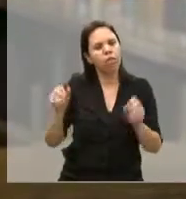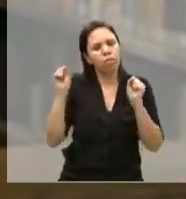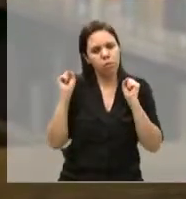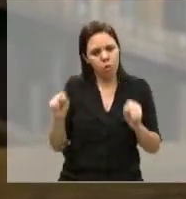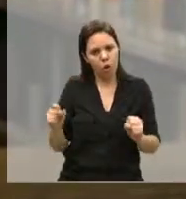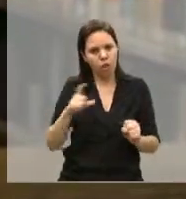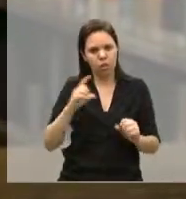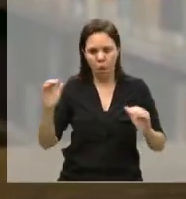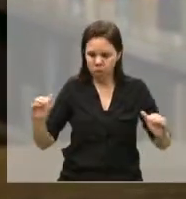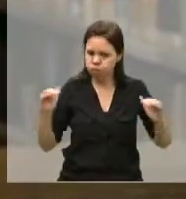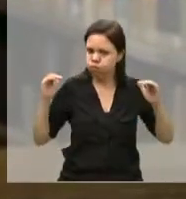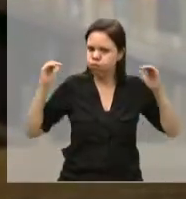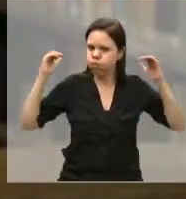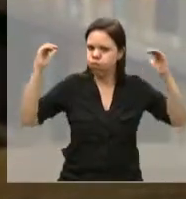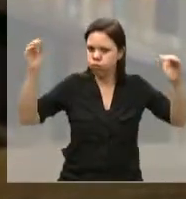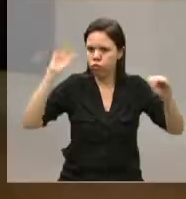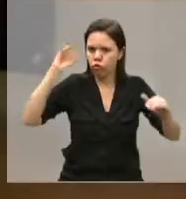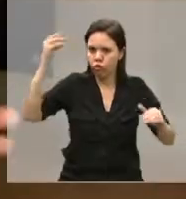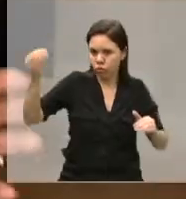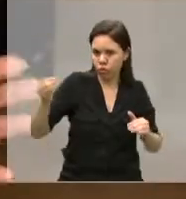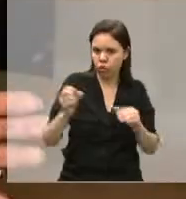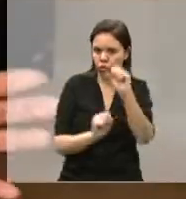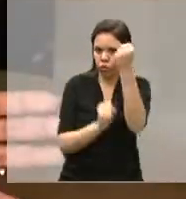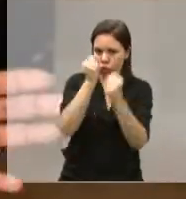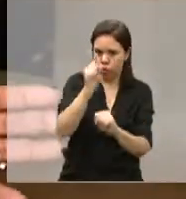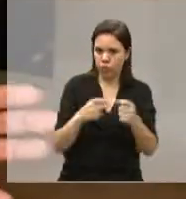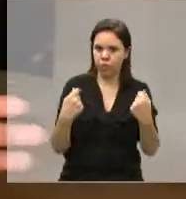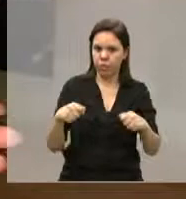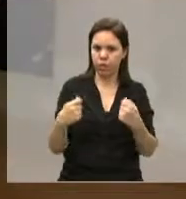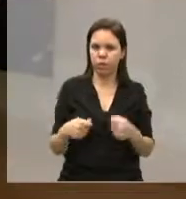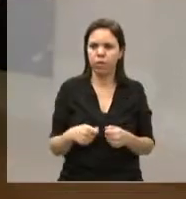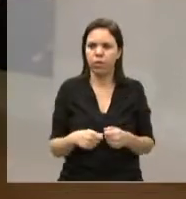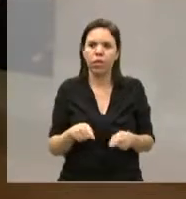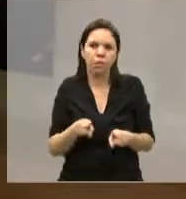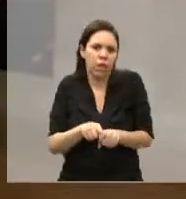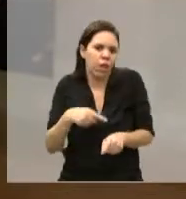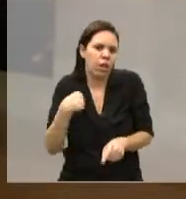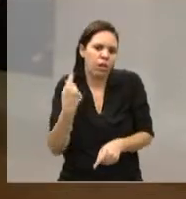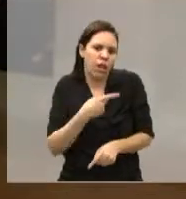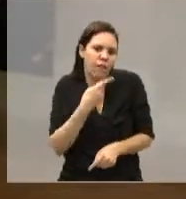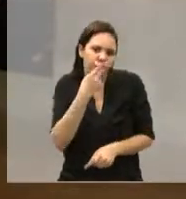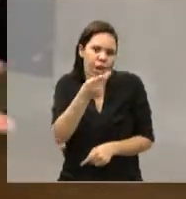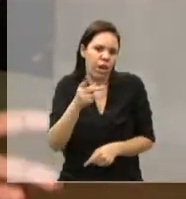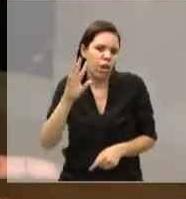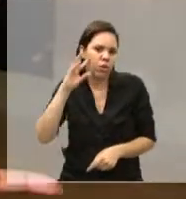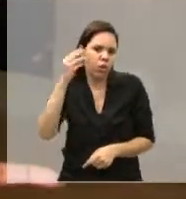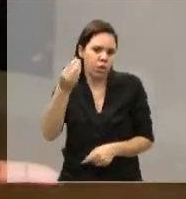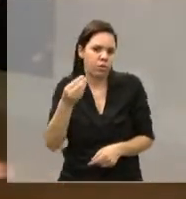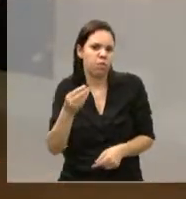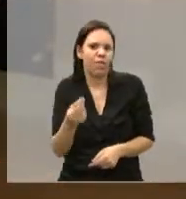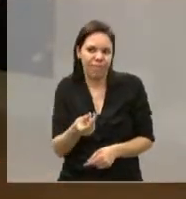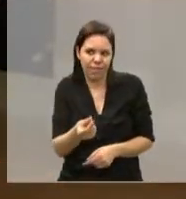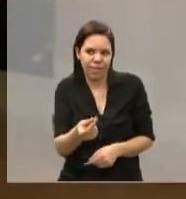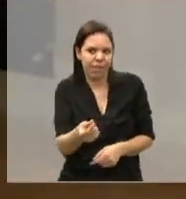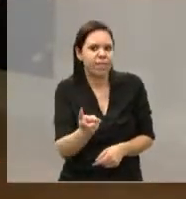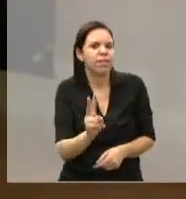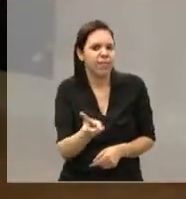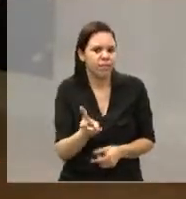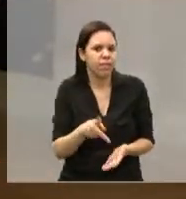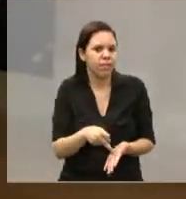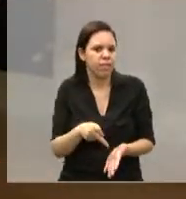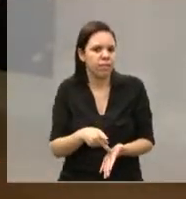ter o nível de produção que a indústria precisa. Nancy, a gente está falando também do mercado, mas o conhecimento ele é inesgotável, né?